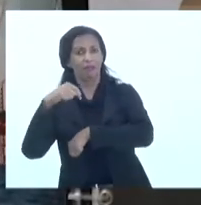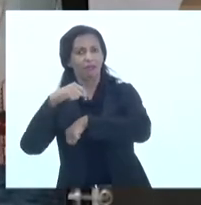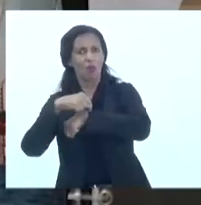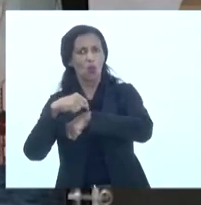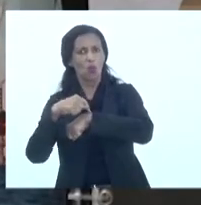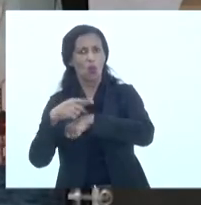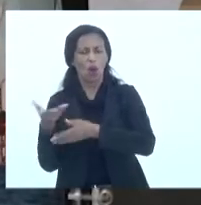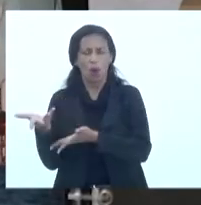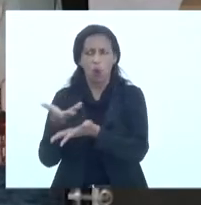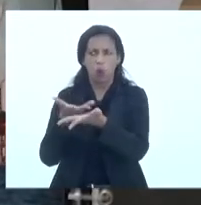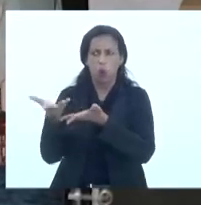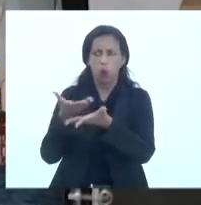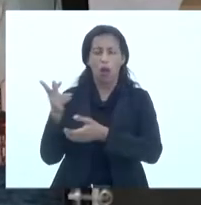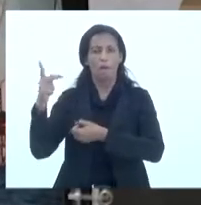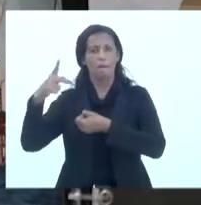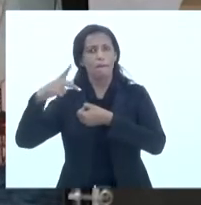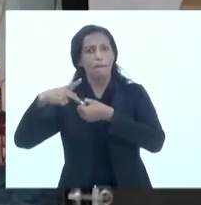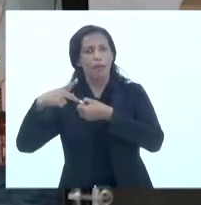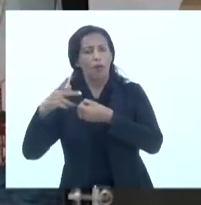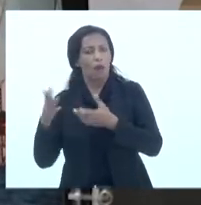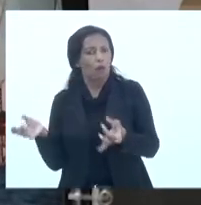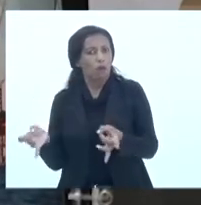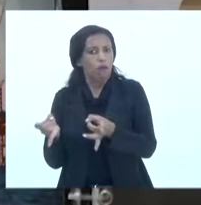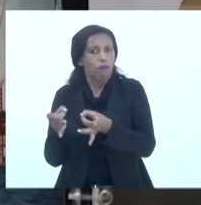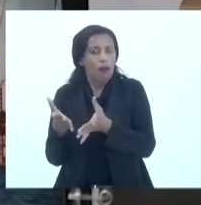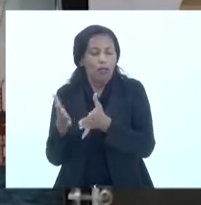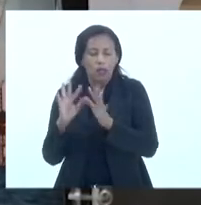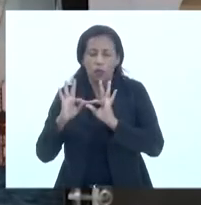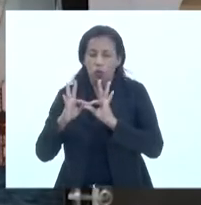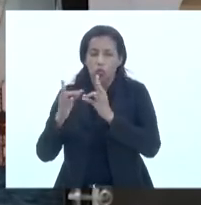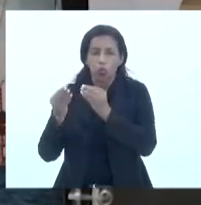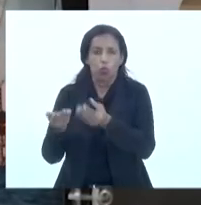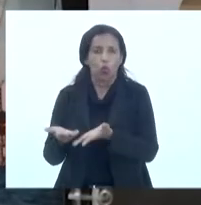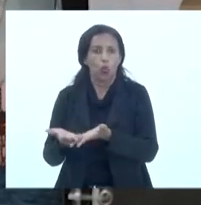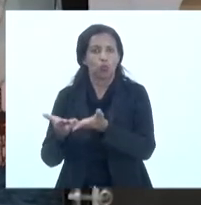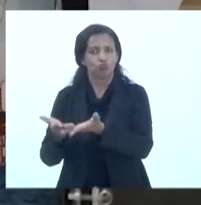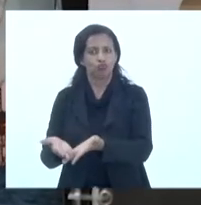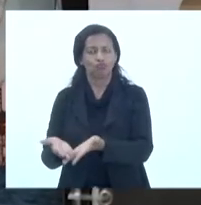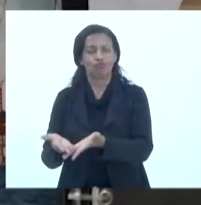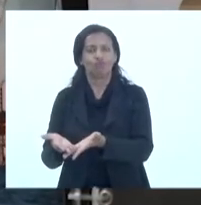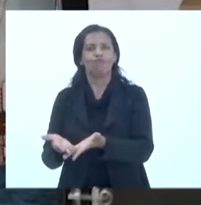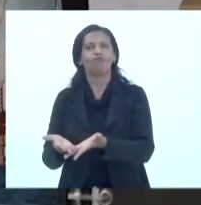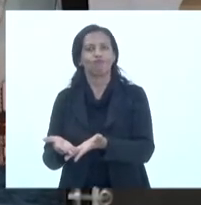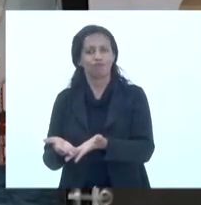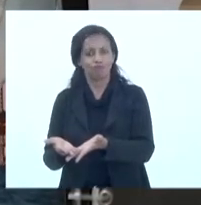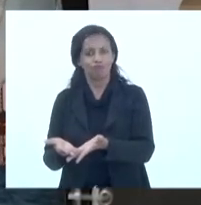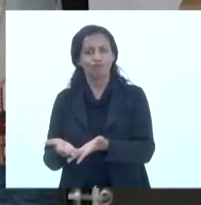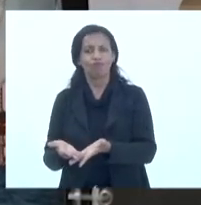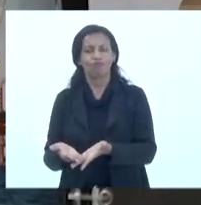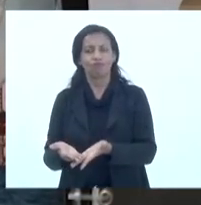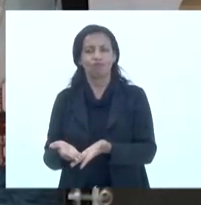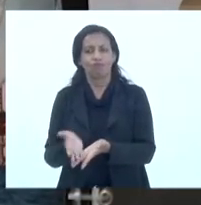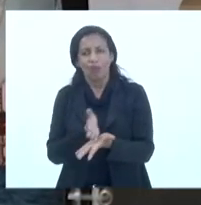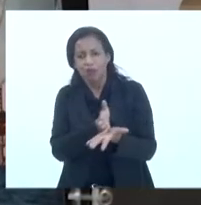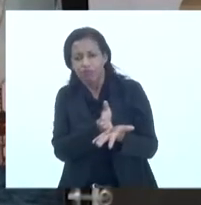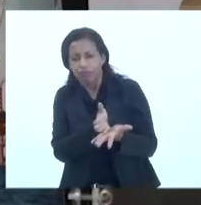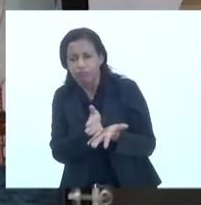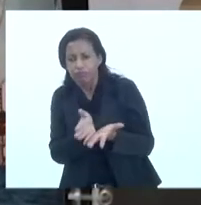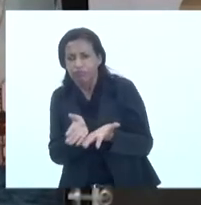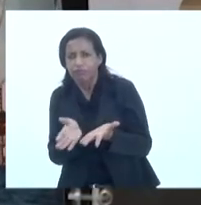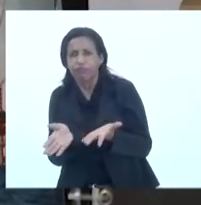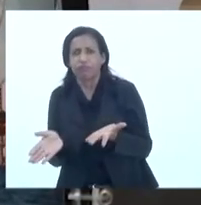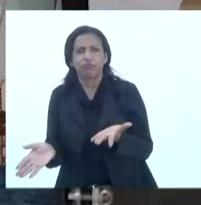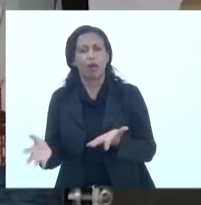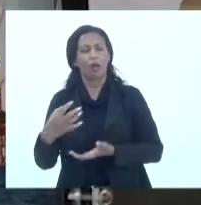momento, os royalties do petróleo praticamente integralmente sendo desviados no